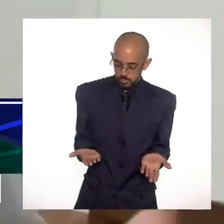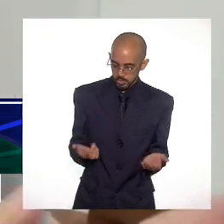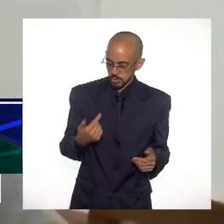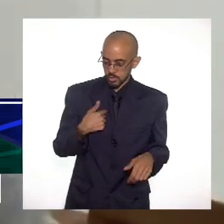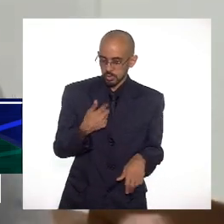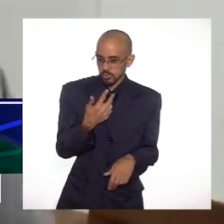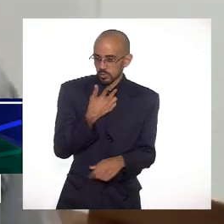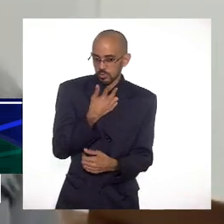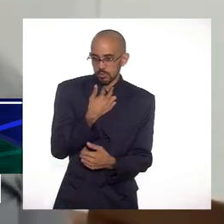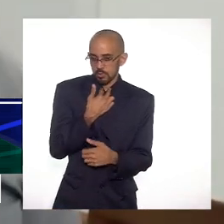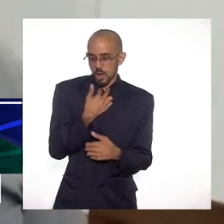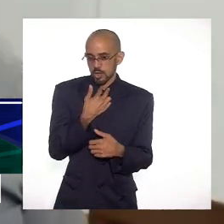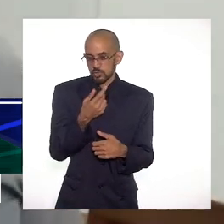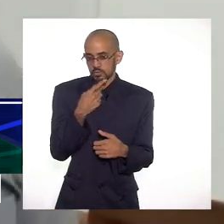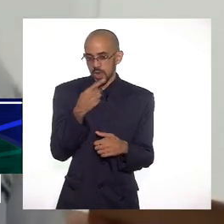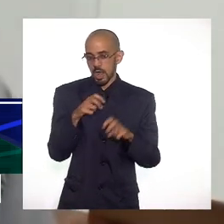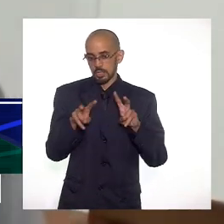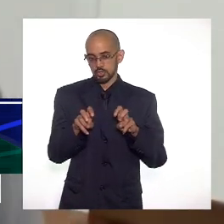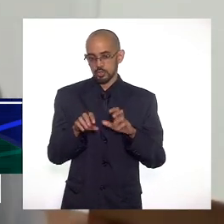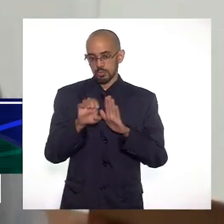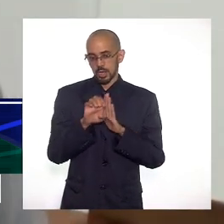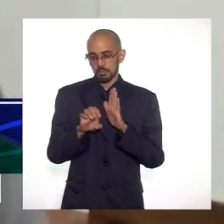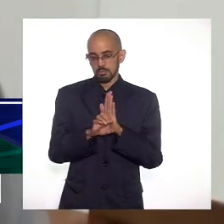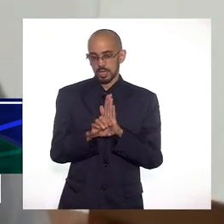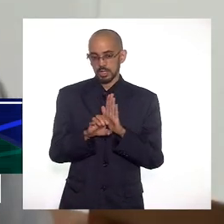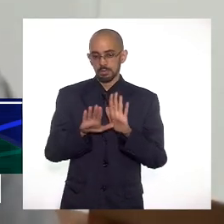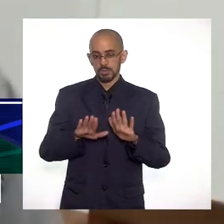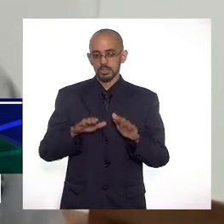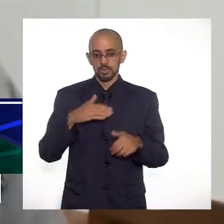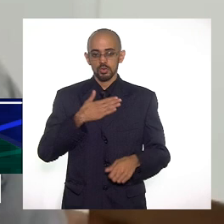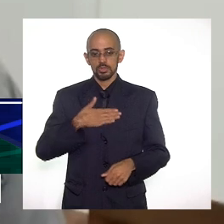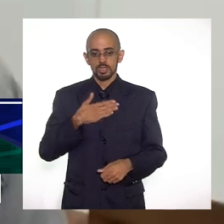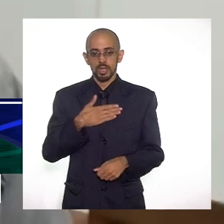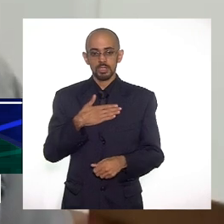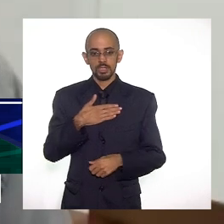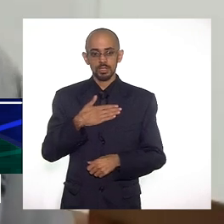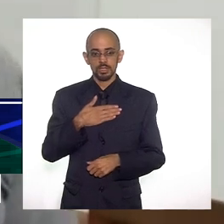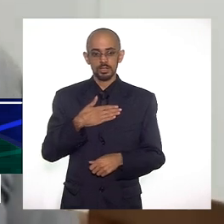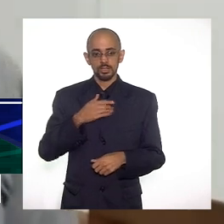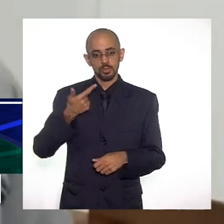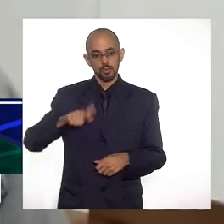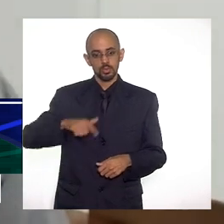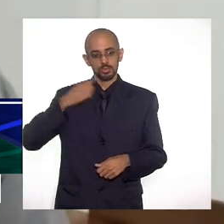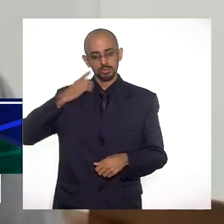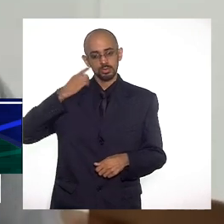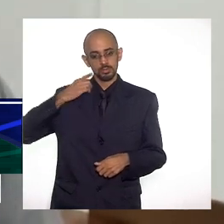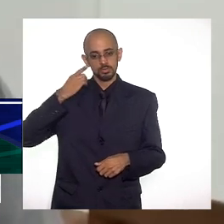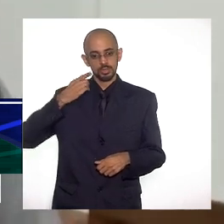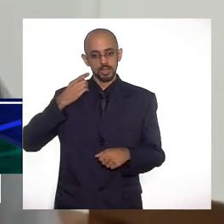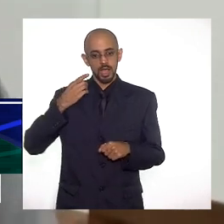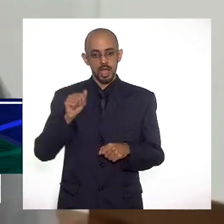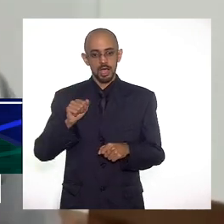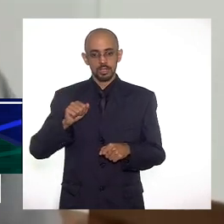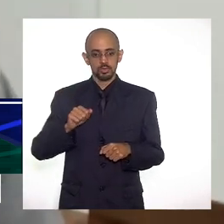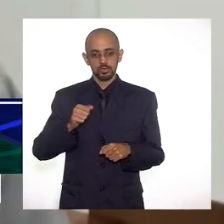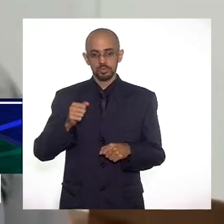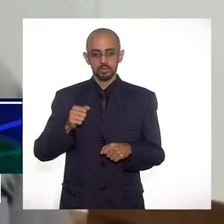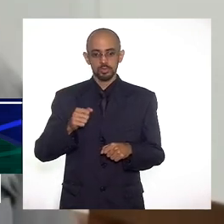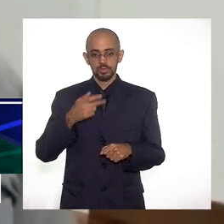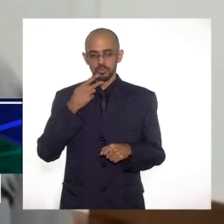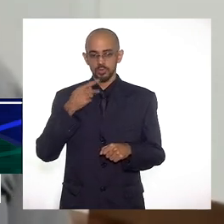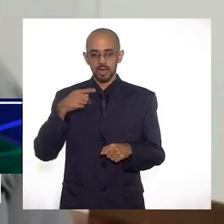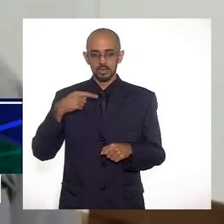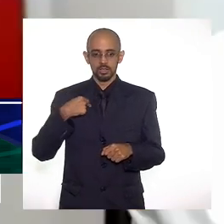porque eu sou autor, presidente. Então, gostaria que o senhor chamasse o próximo deputado, já que eu sou autor